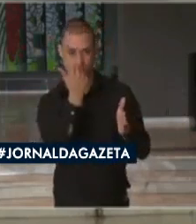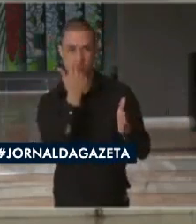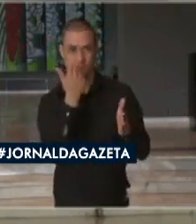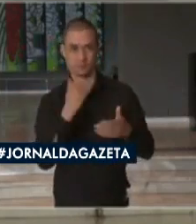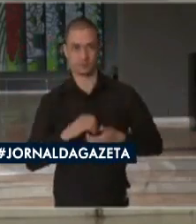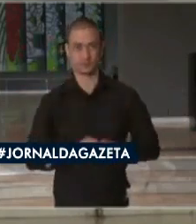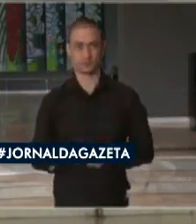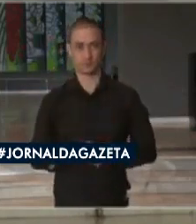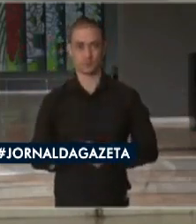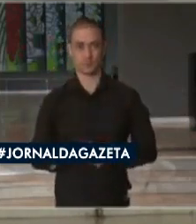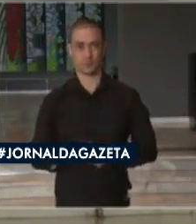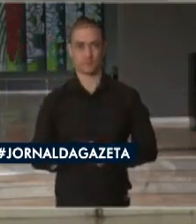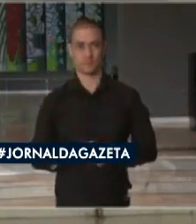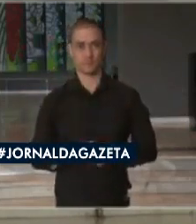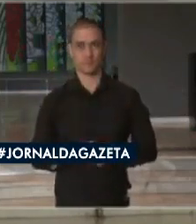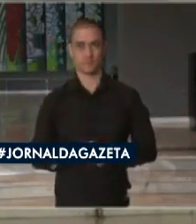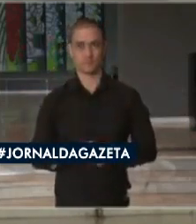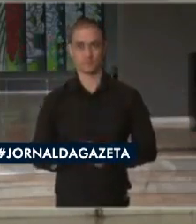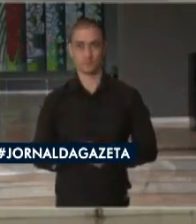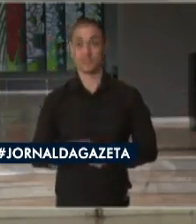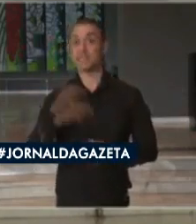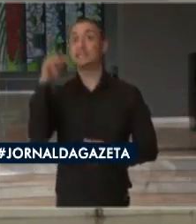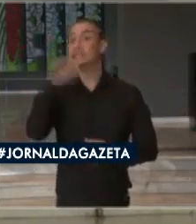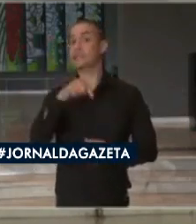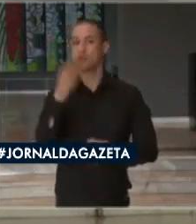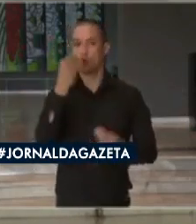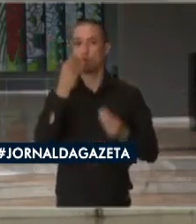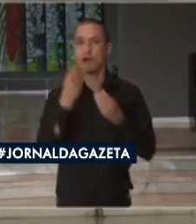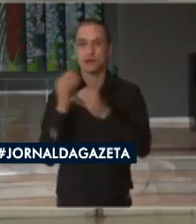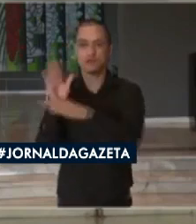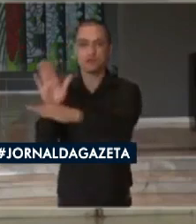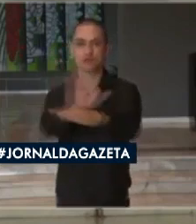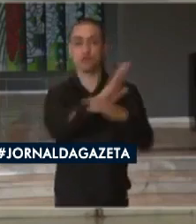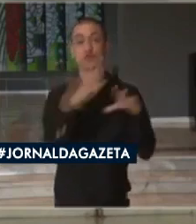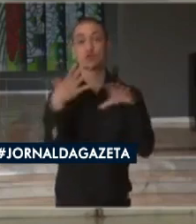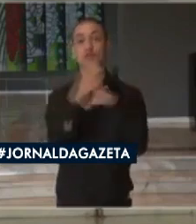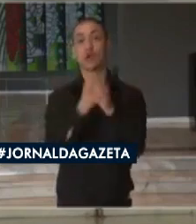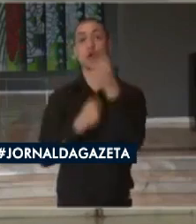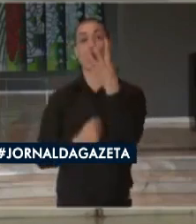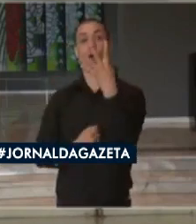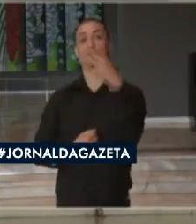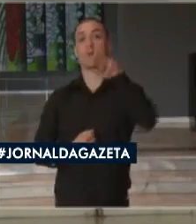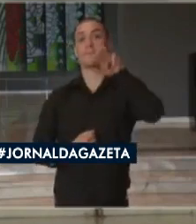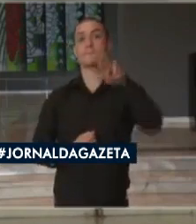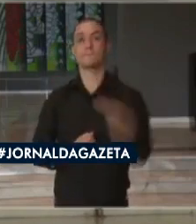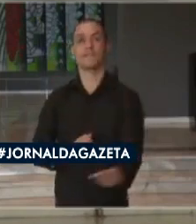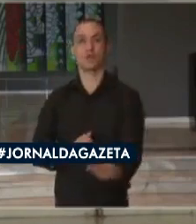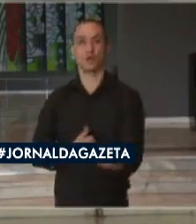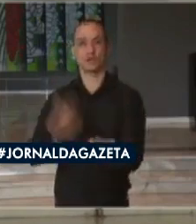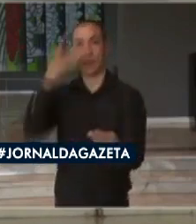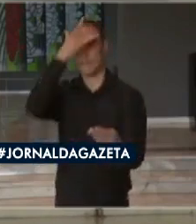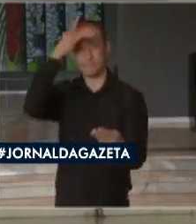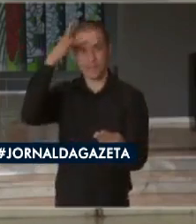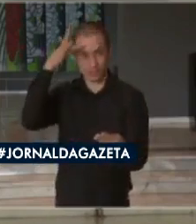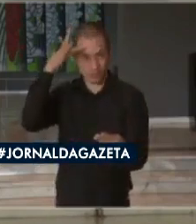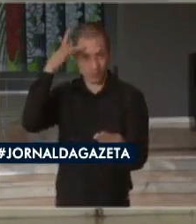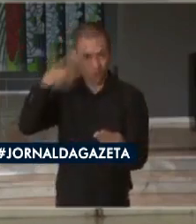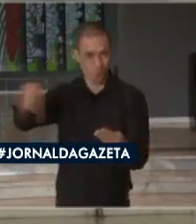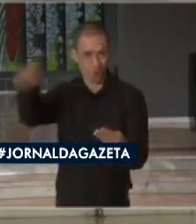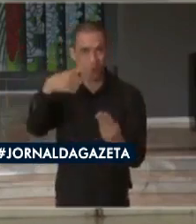solidário e isso vai atender 4 milhões de pessoas